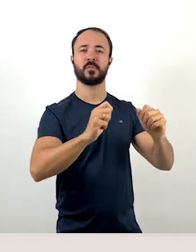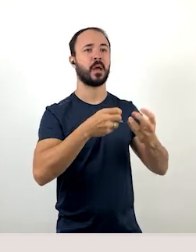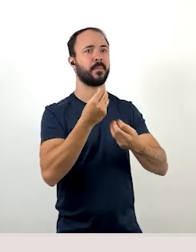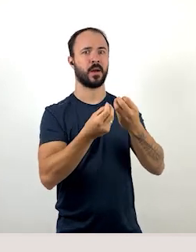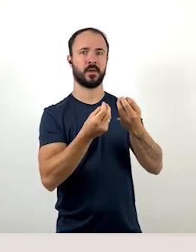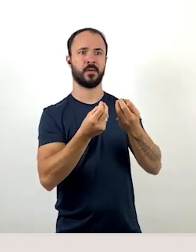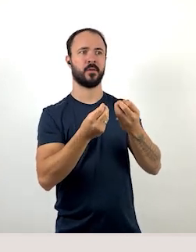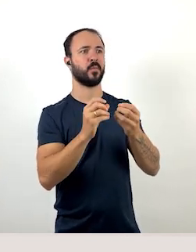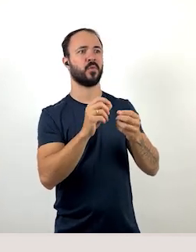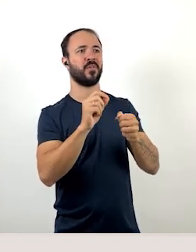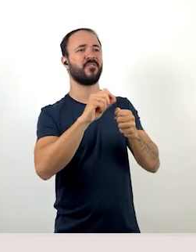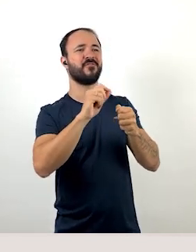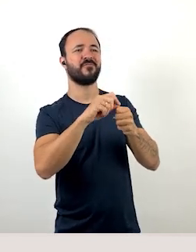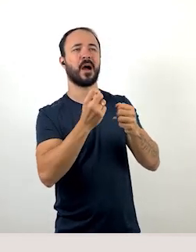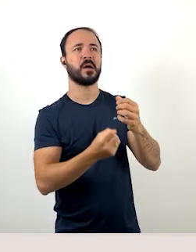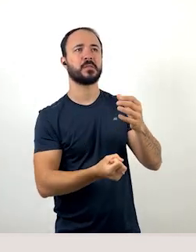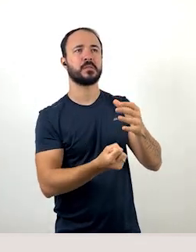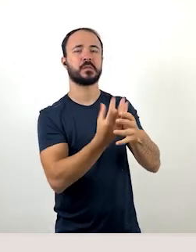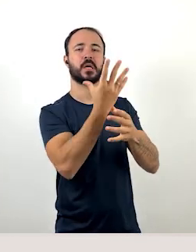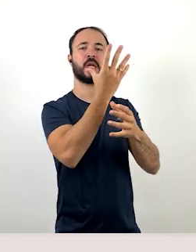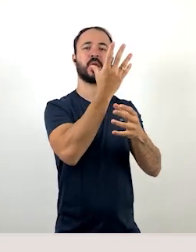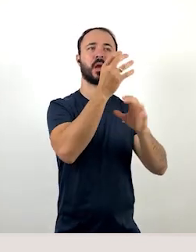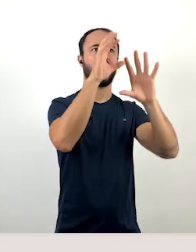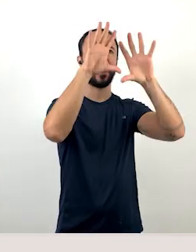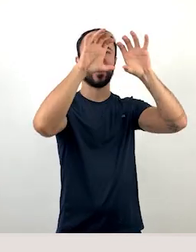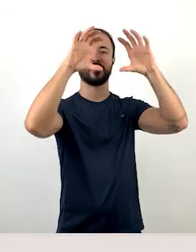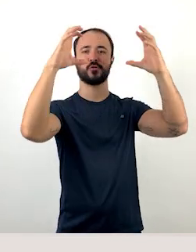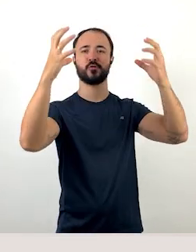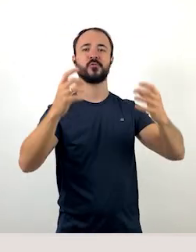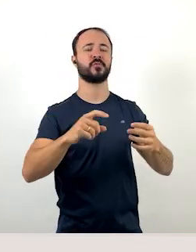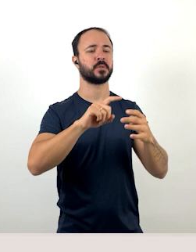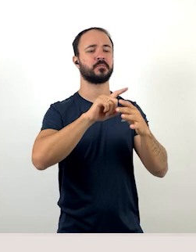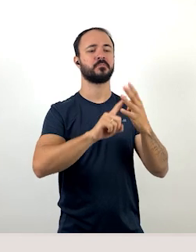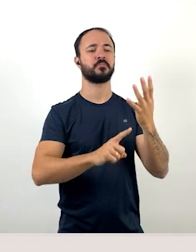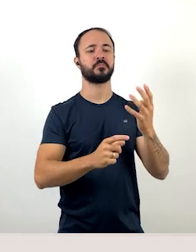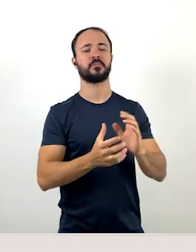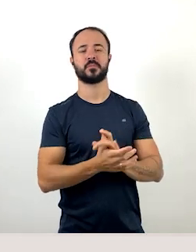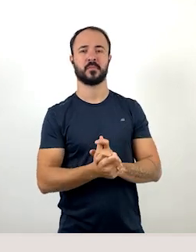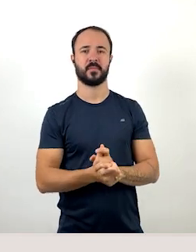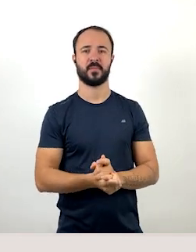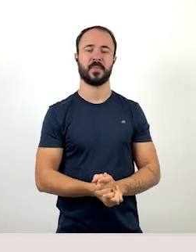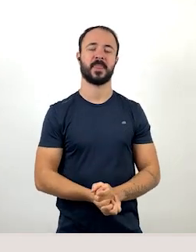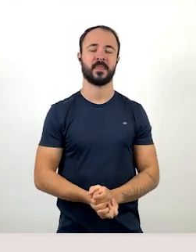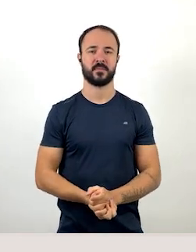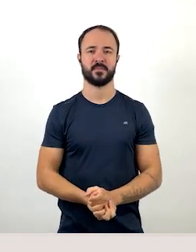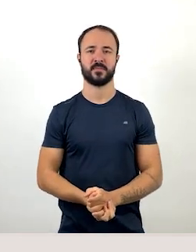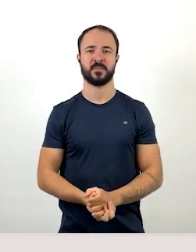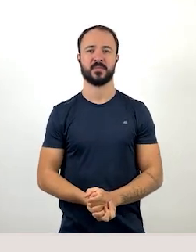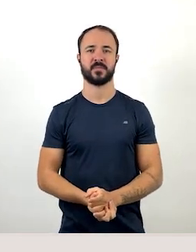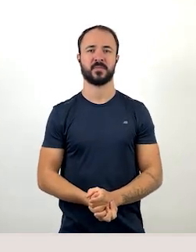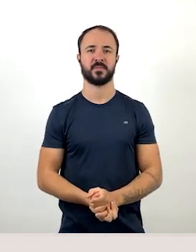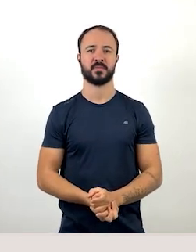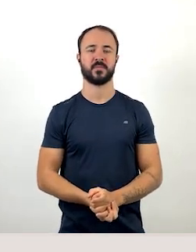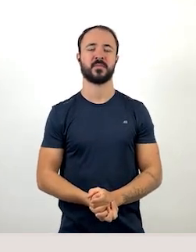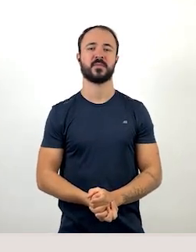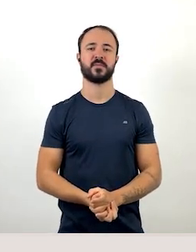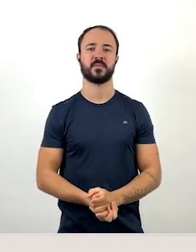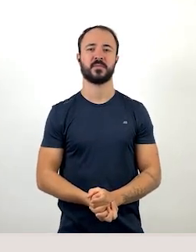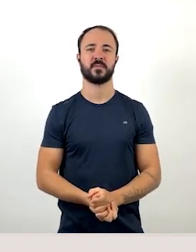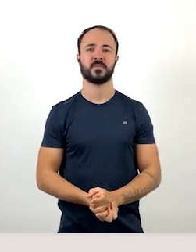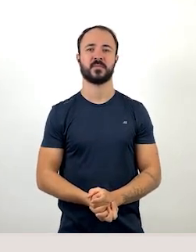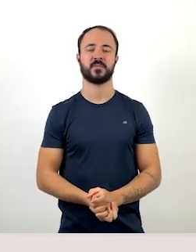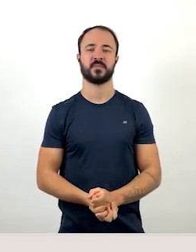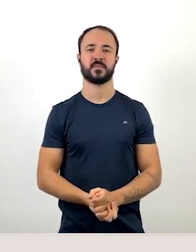é letra A, alteração no fluxo dos cursos de água urbanos, supressão da vegetação nativa das encostas